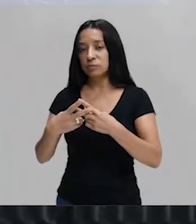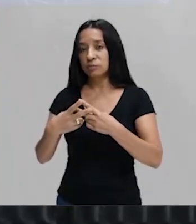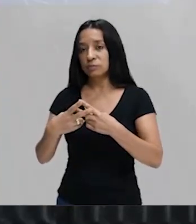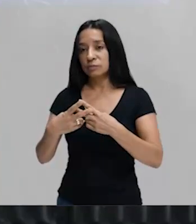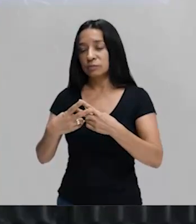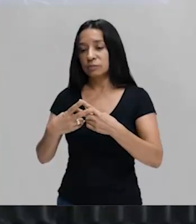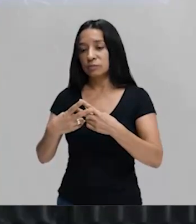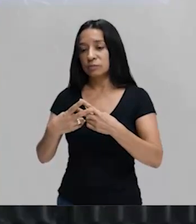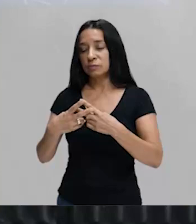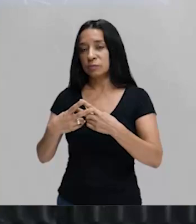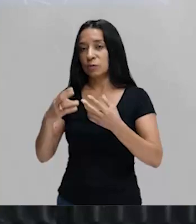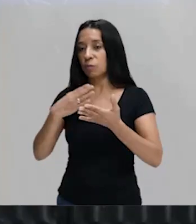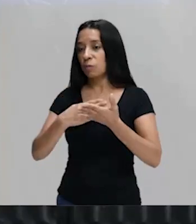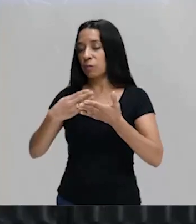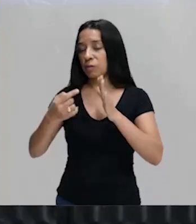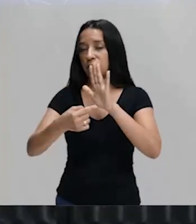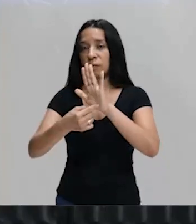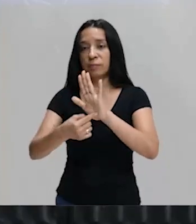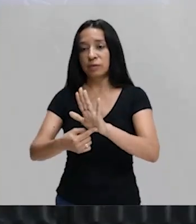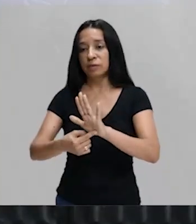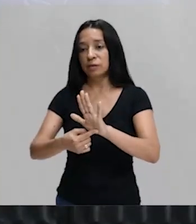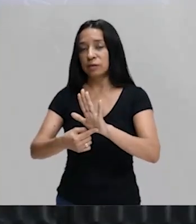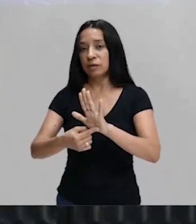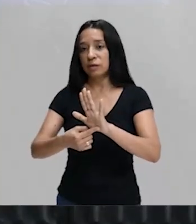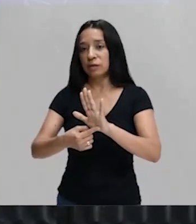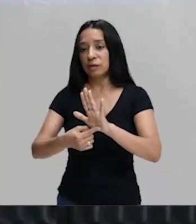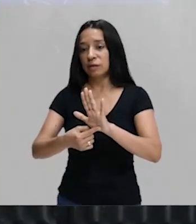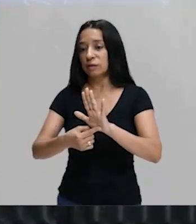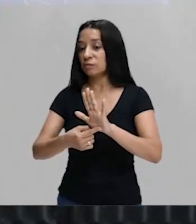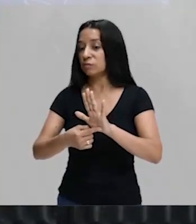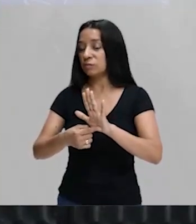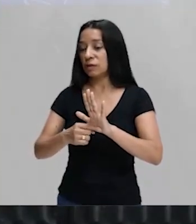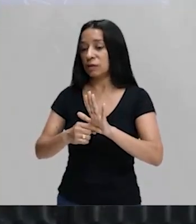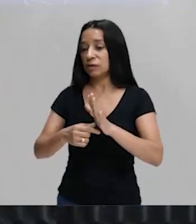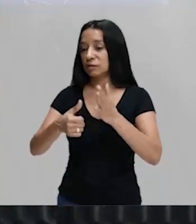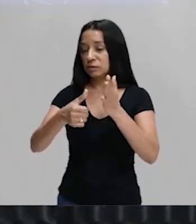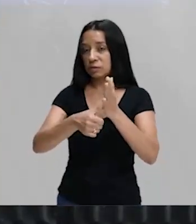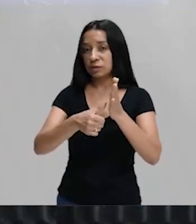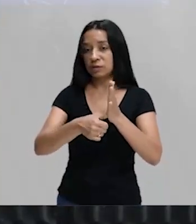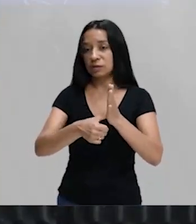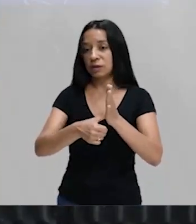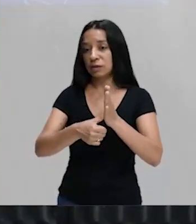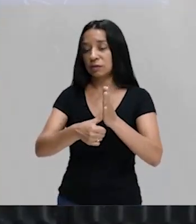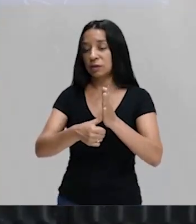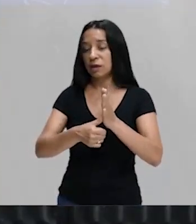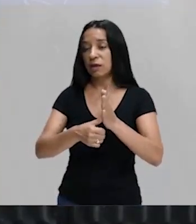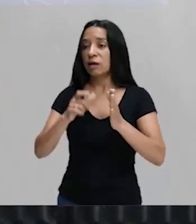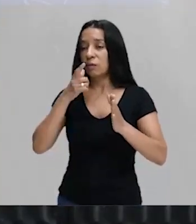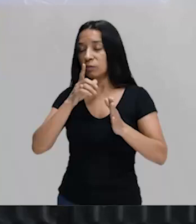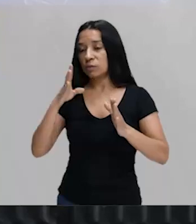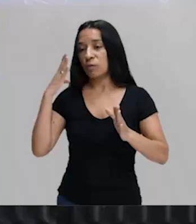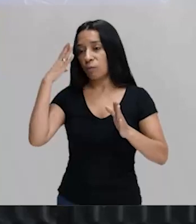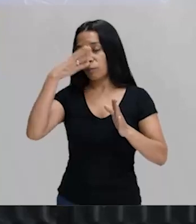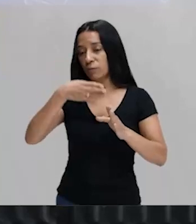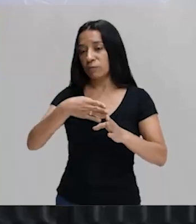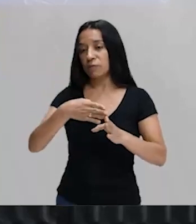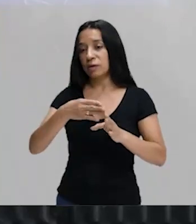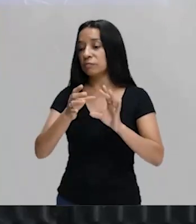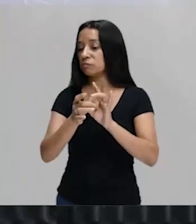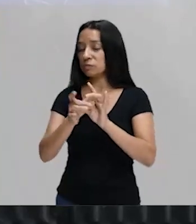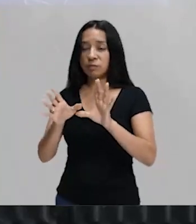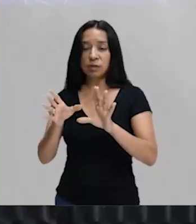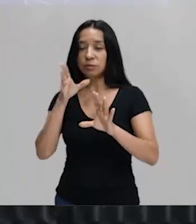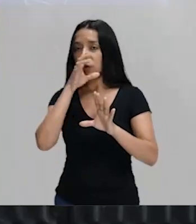que apresentaram, evidentemente, as suas identidades, que conseguiu se comprovar, eles foram liberados imediatamente.